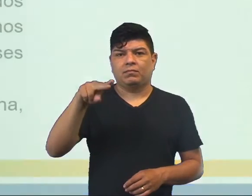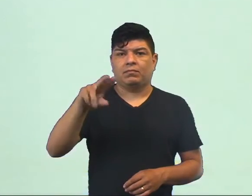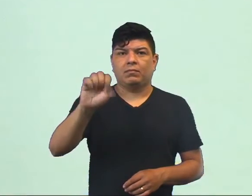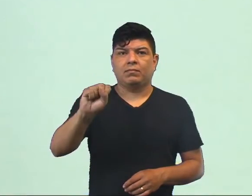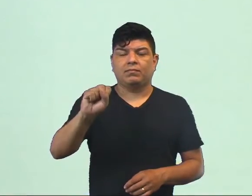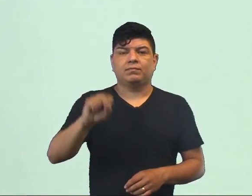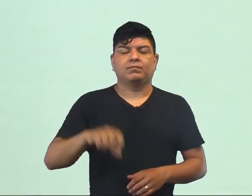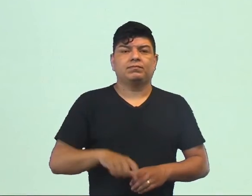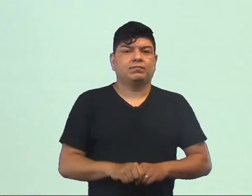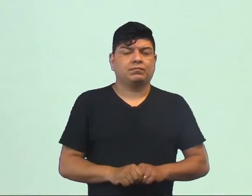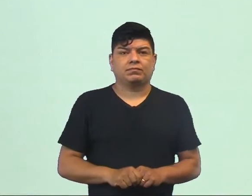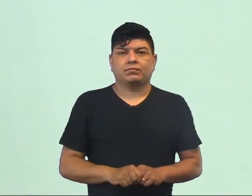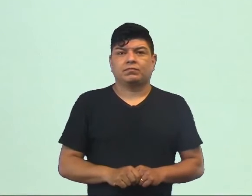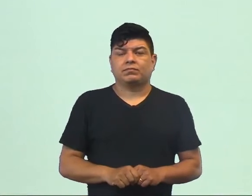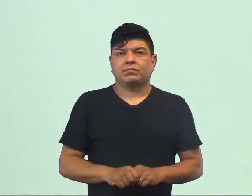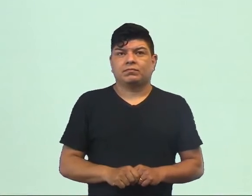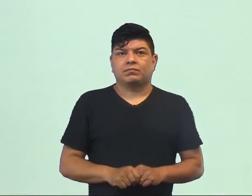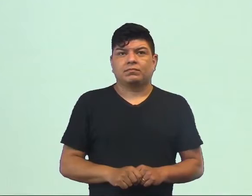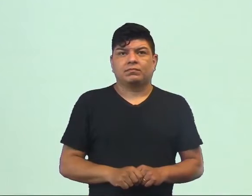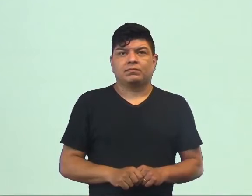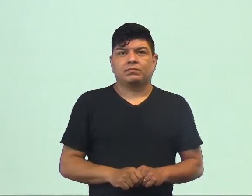Baco.